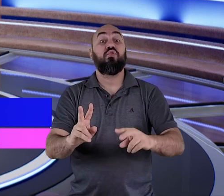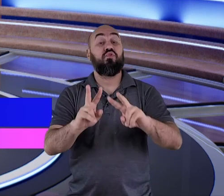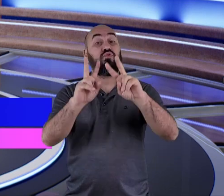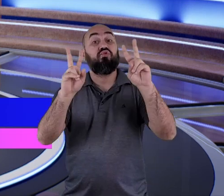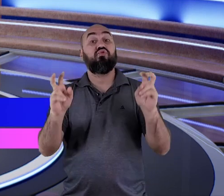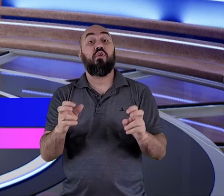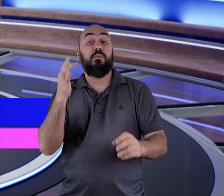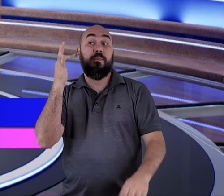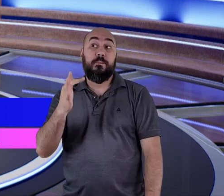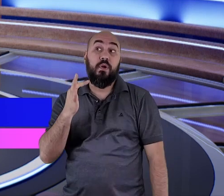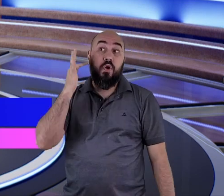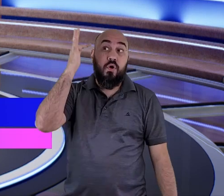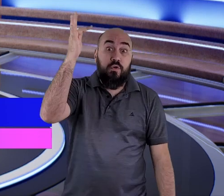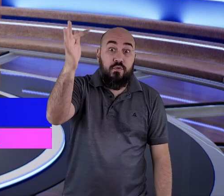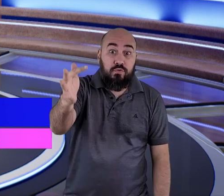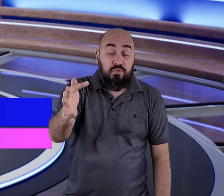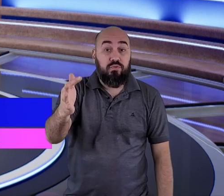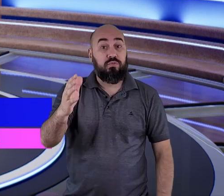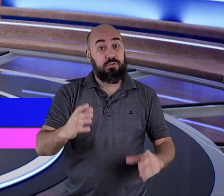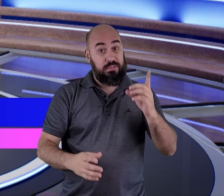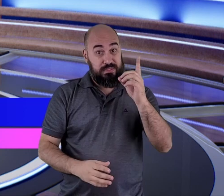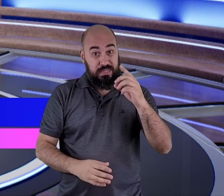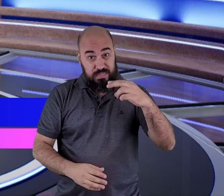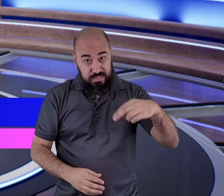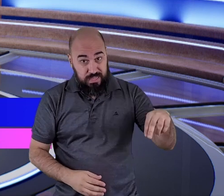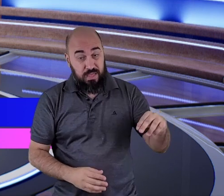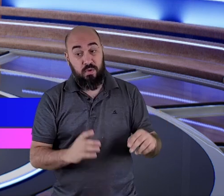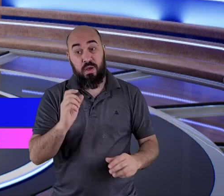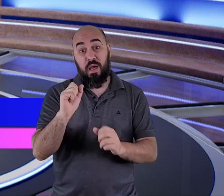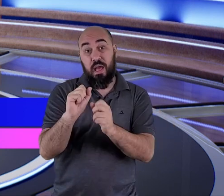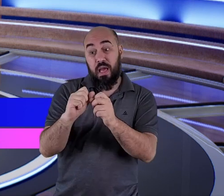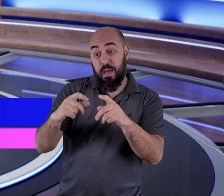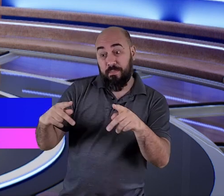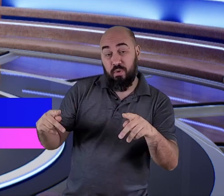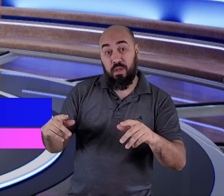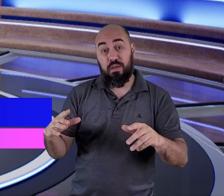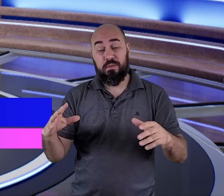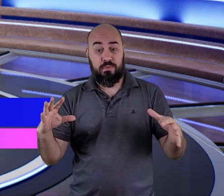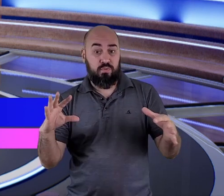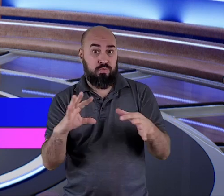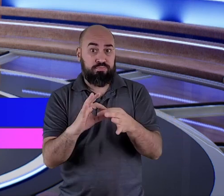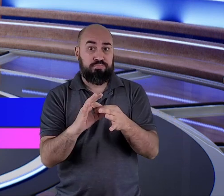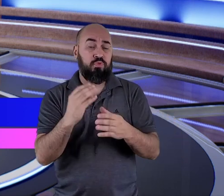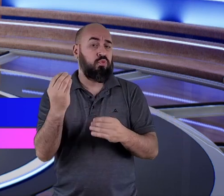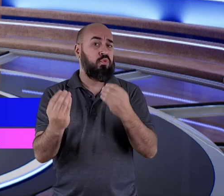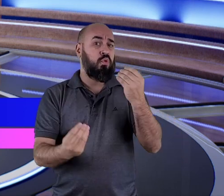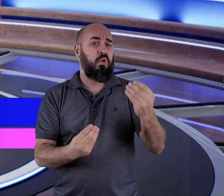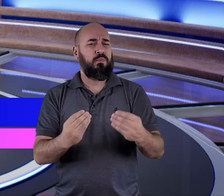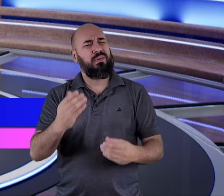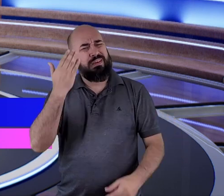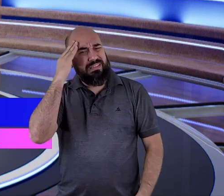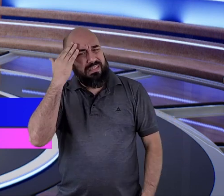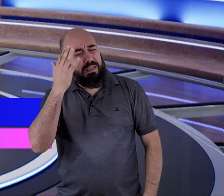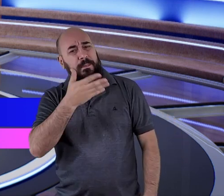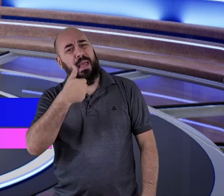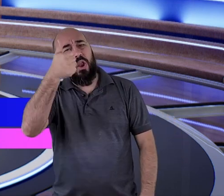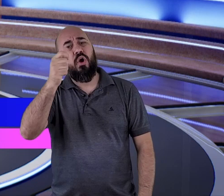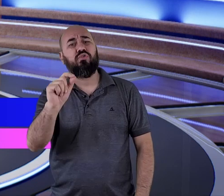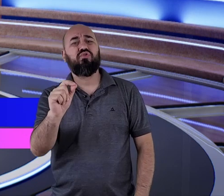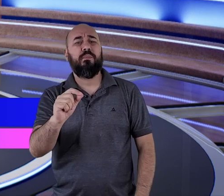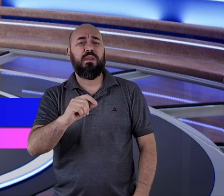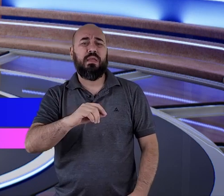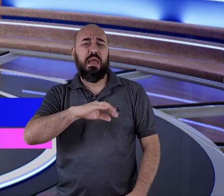relacionado nas profecias de Daniel e do Apocalipse. Você vai entender um pouquinho mais sobre besta que sobe do mar, besta que sobe da